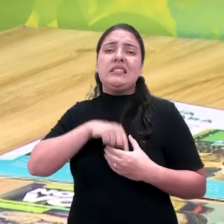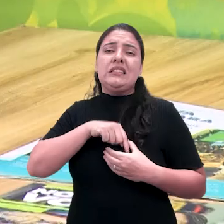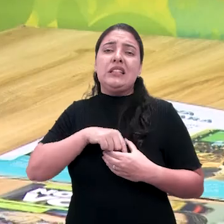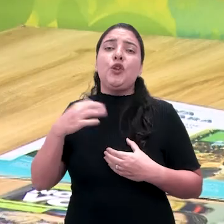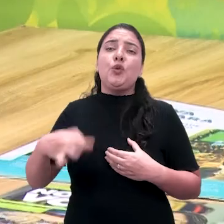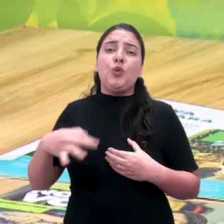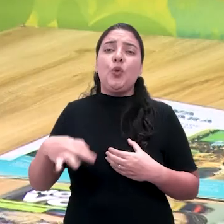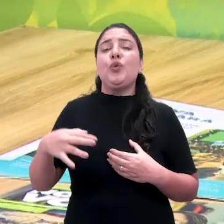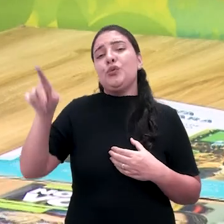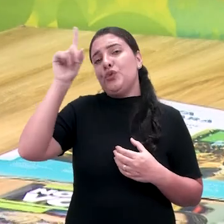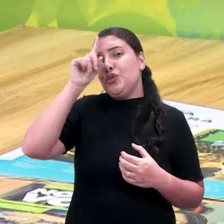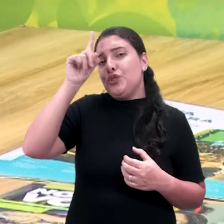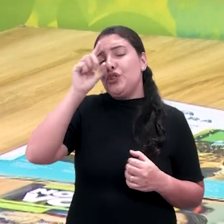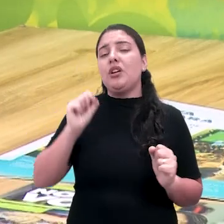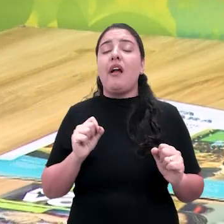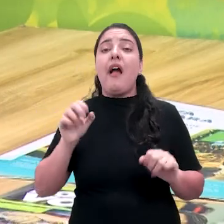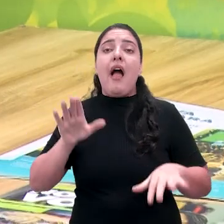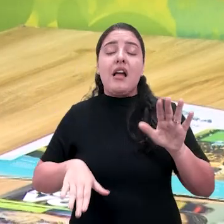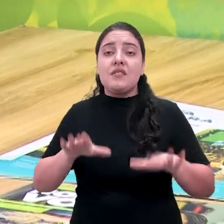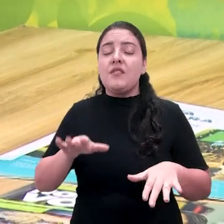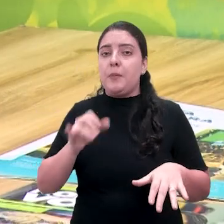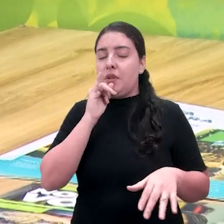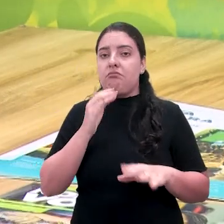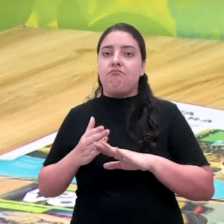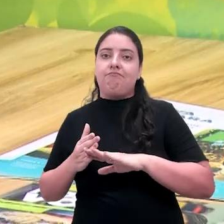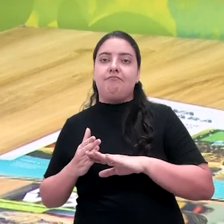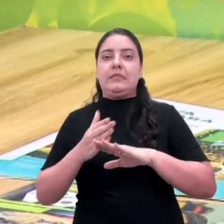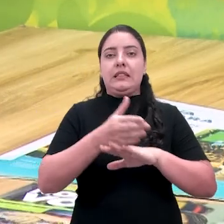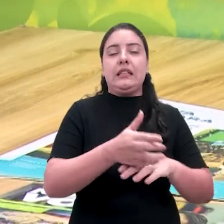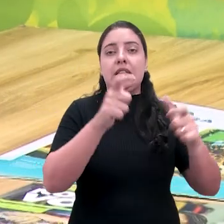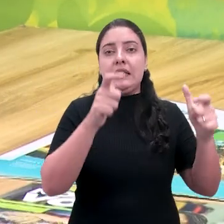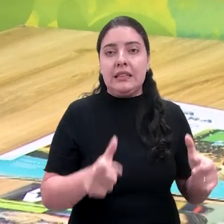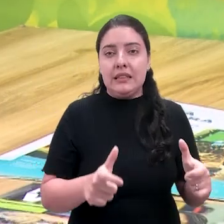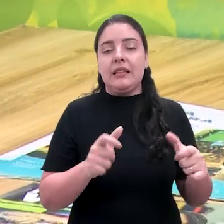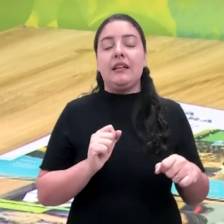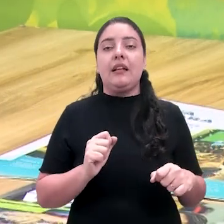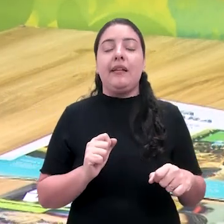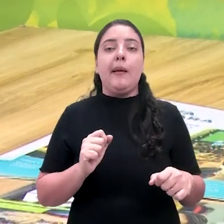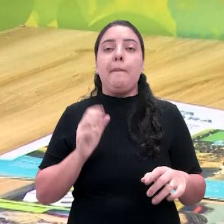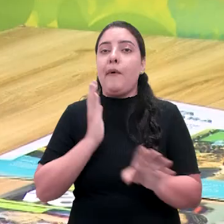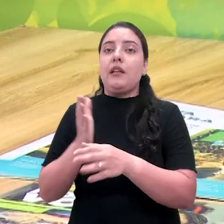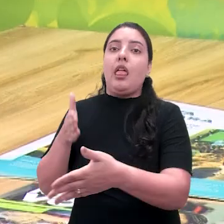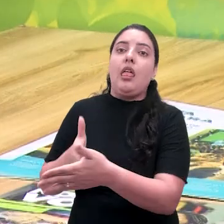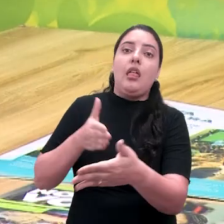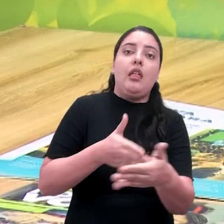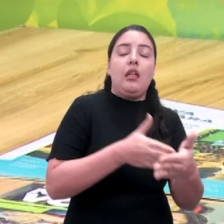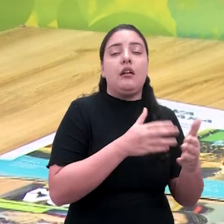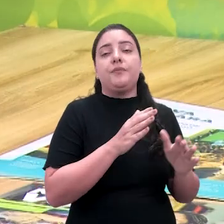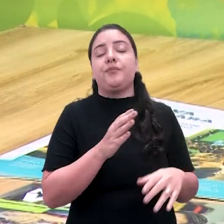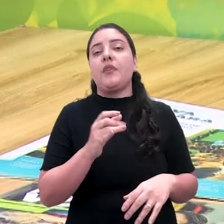dia a dia, né? Porque você às vezes chega num local, a gente passa muito pela questão da fadiga de acesso, né? Claro. Aí a gente, às